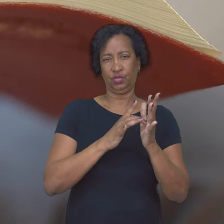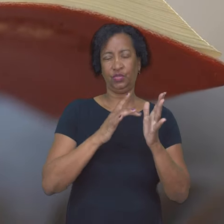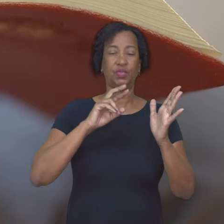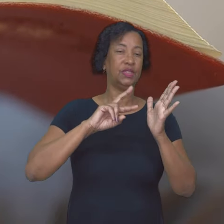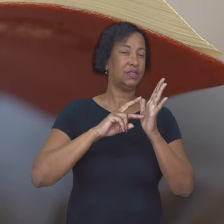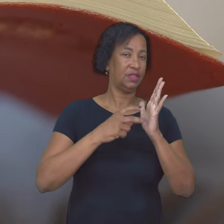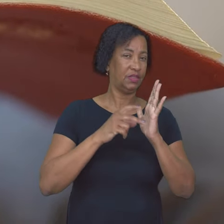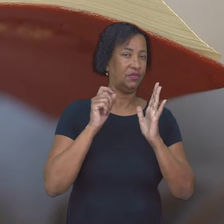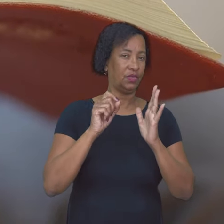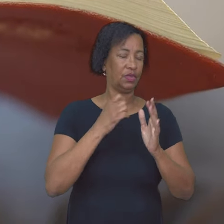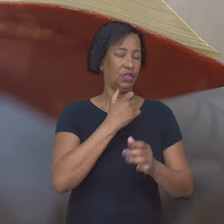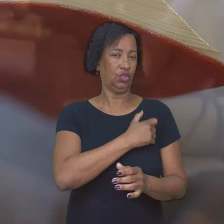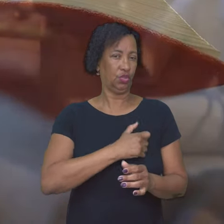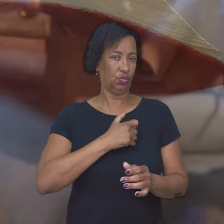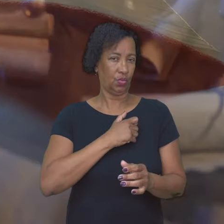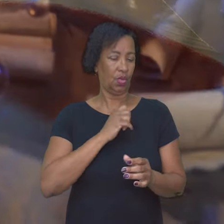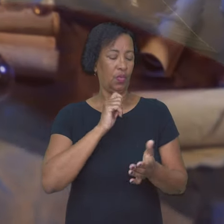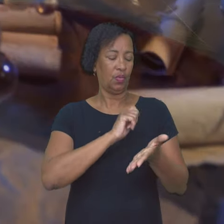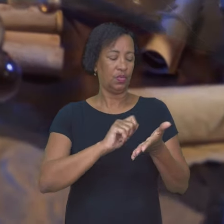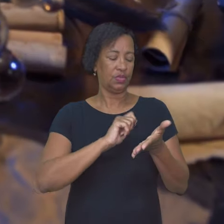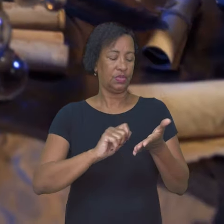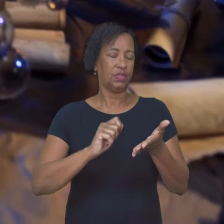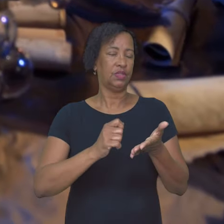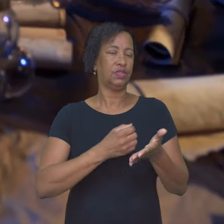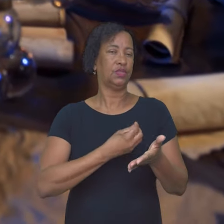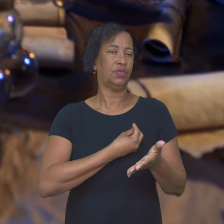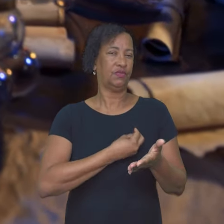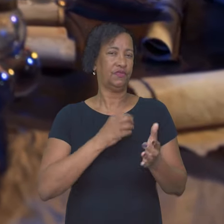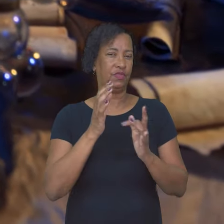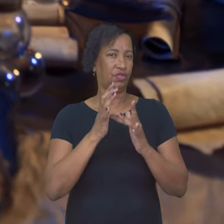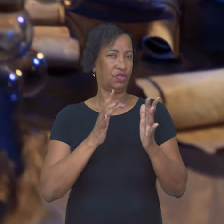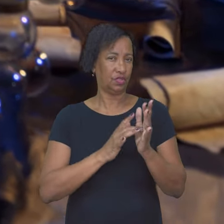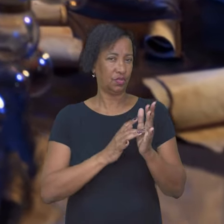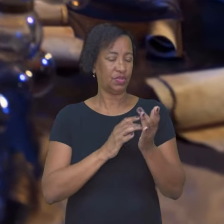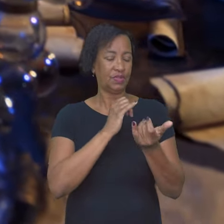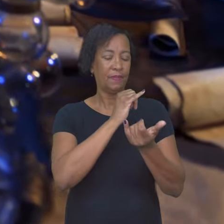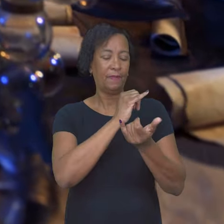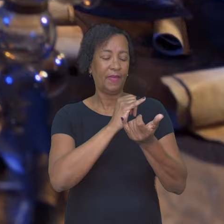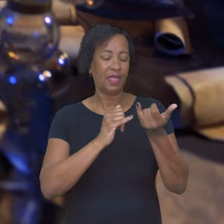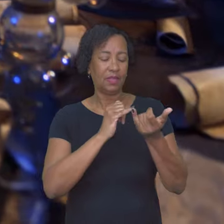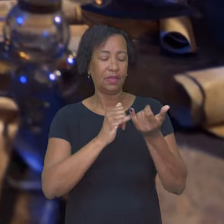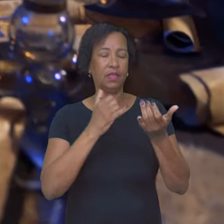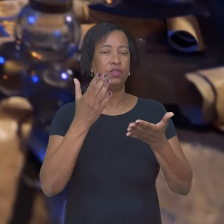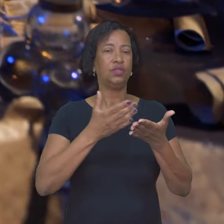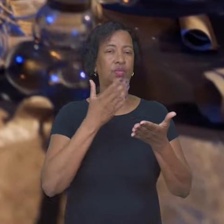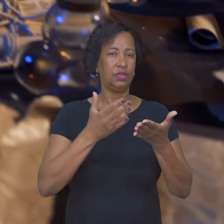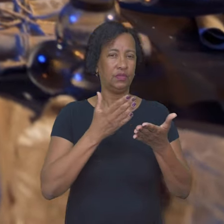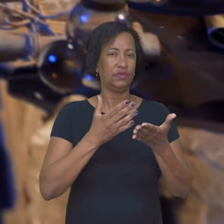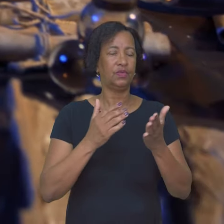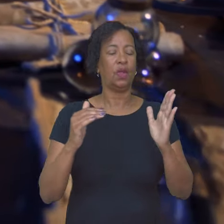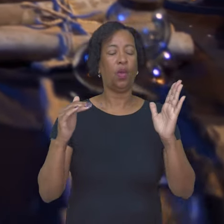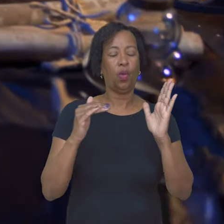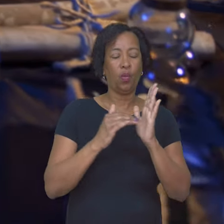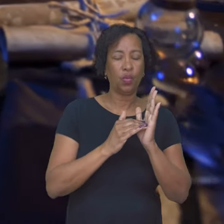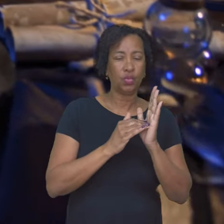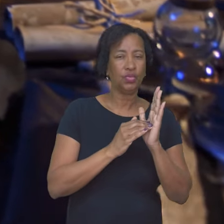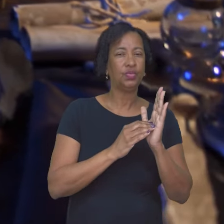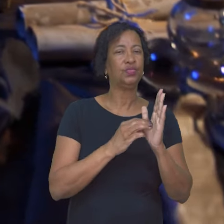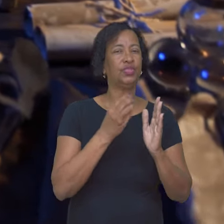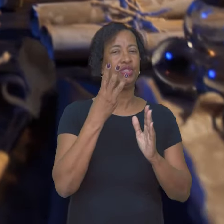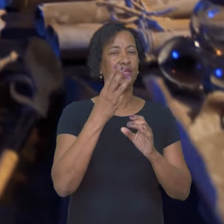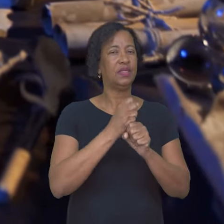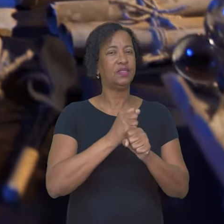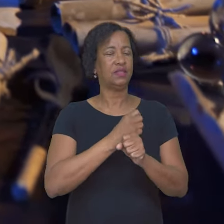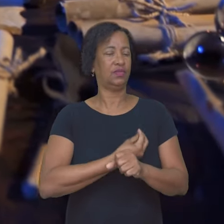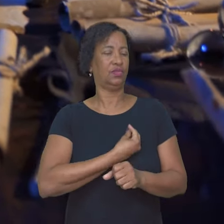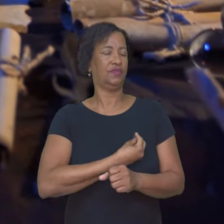quando João escreveu sobre Jesus dedicou metade do seu livro aos últimos 3 anos da vida dele sem se preocupar